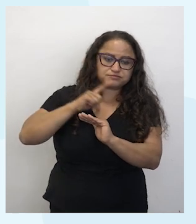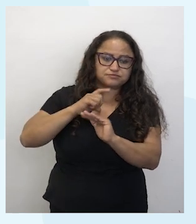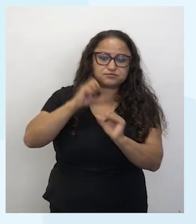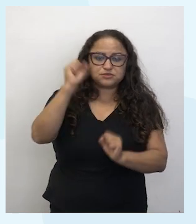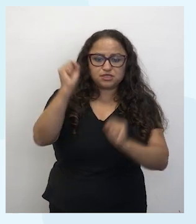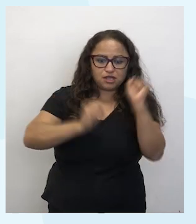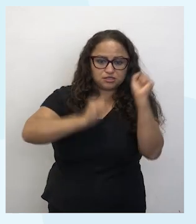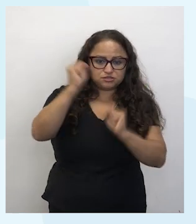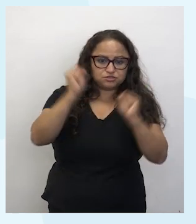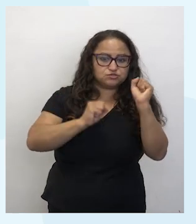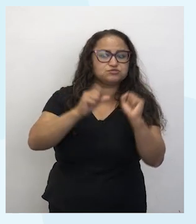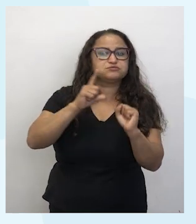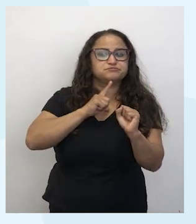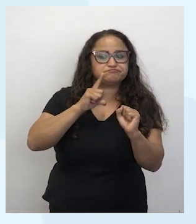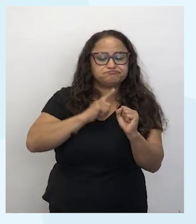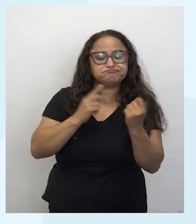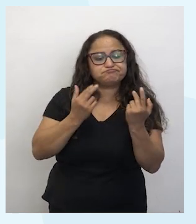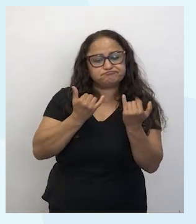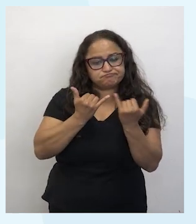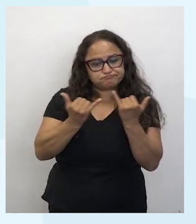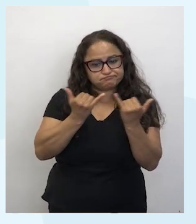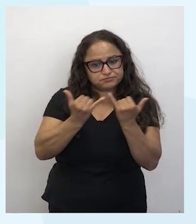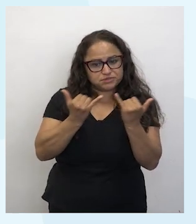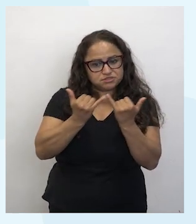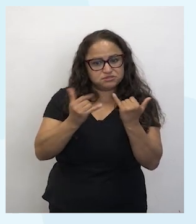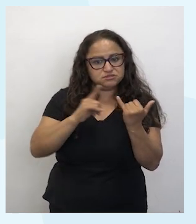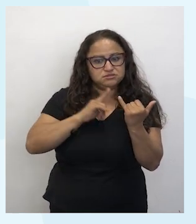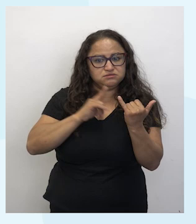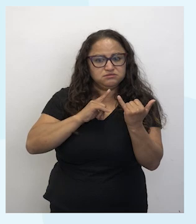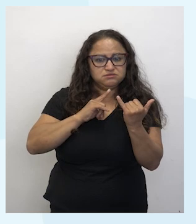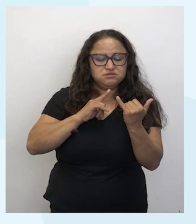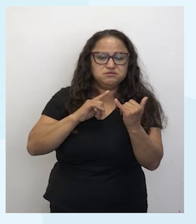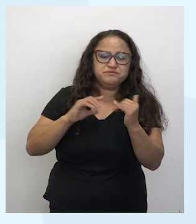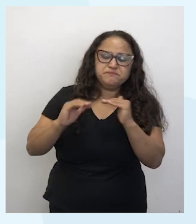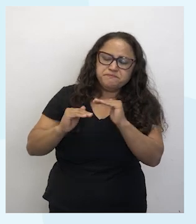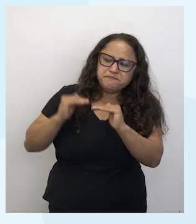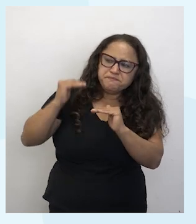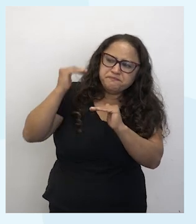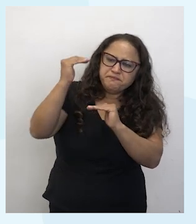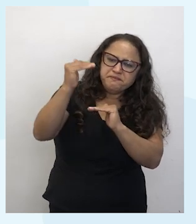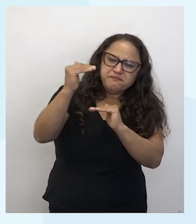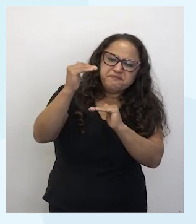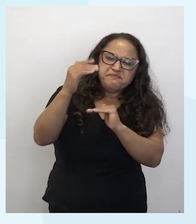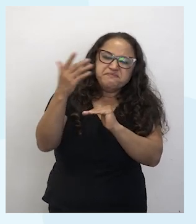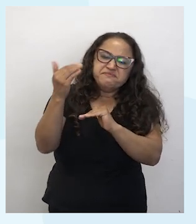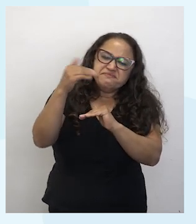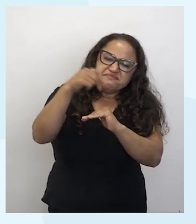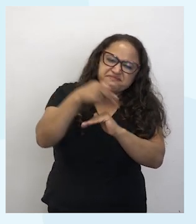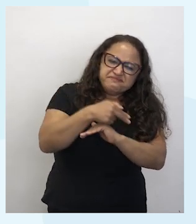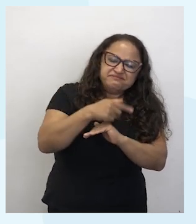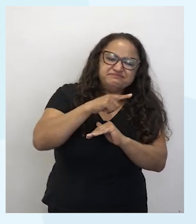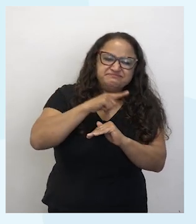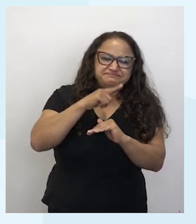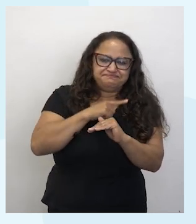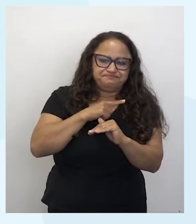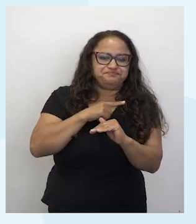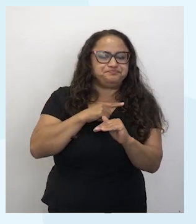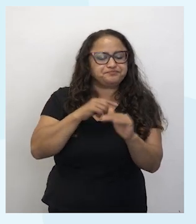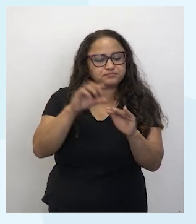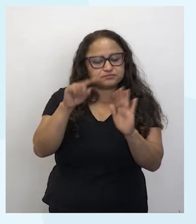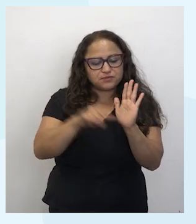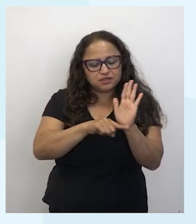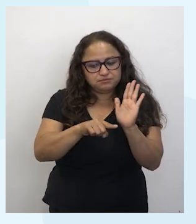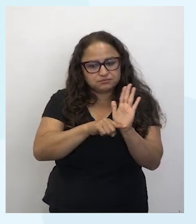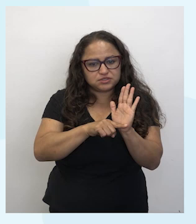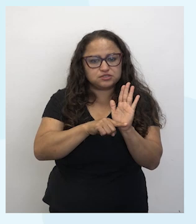segue a mesma situação, né? Ao passo que a indústria melhora, desenvolve mais equipamentos. Veja,